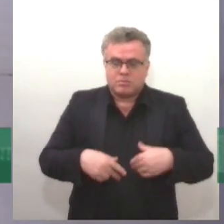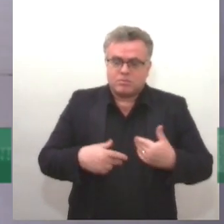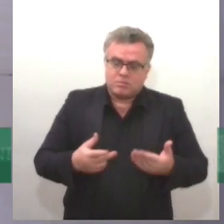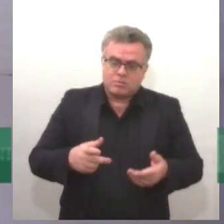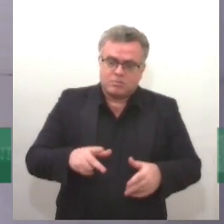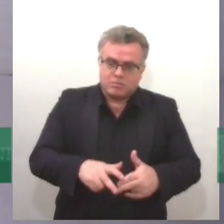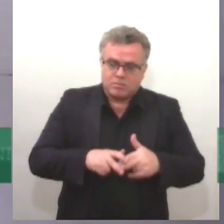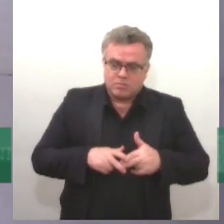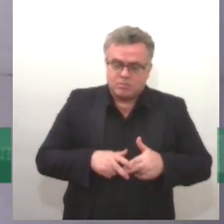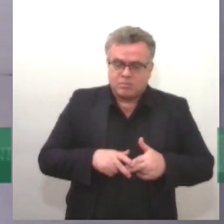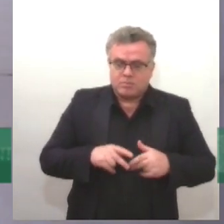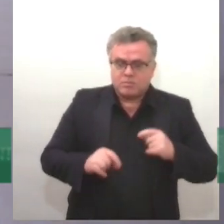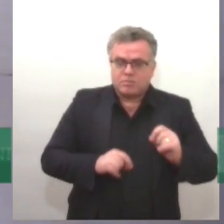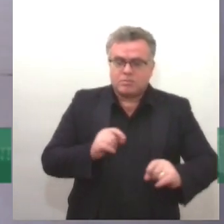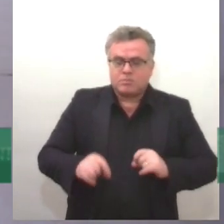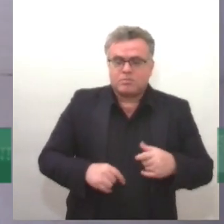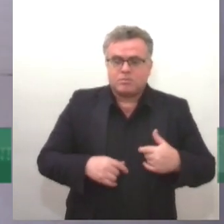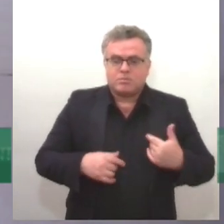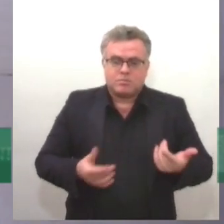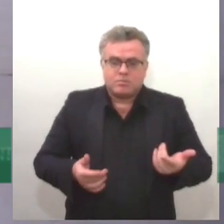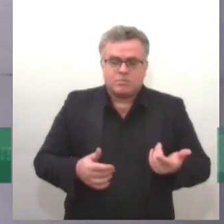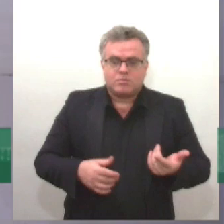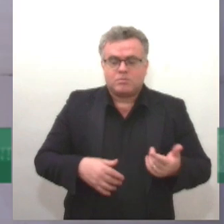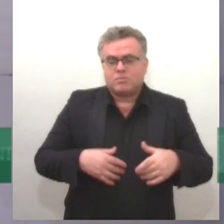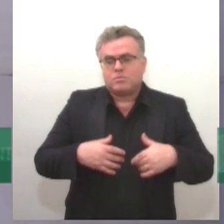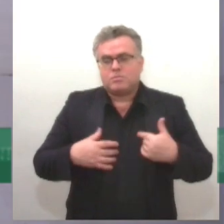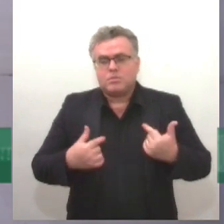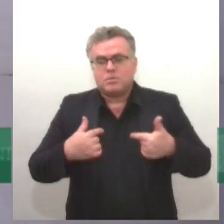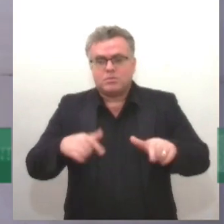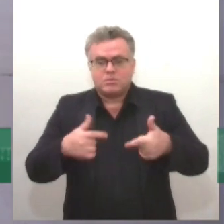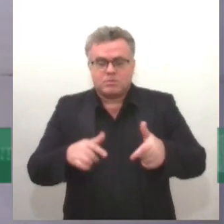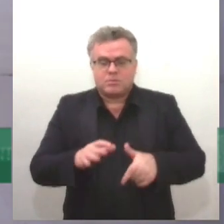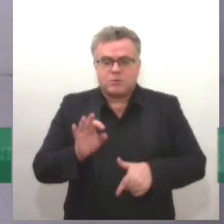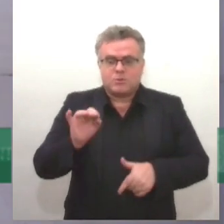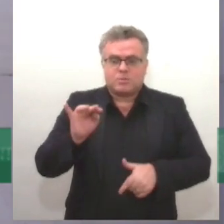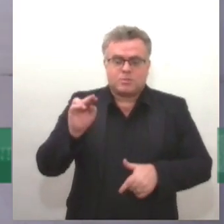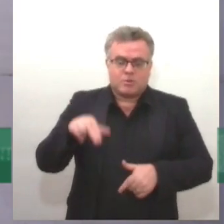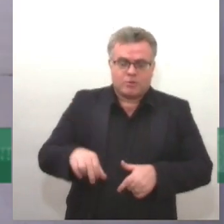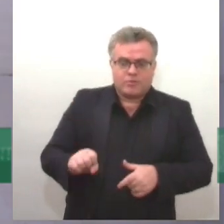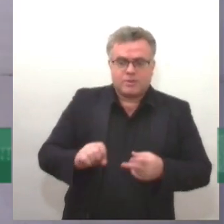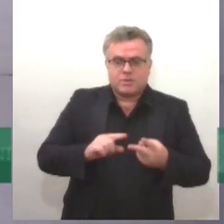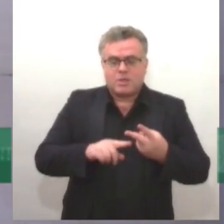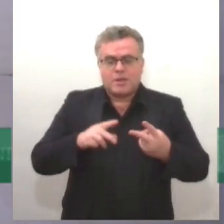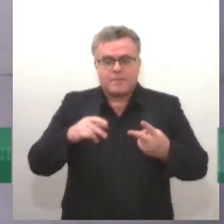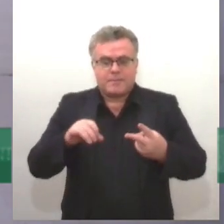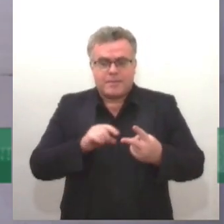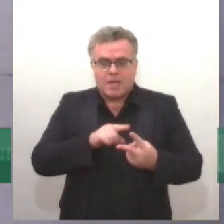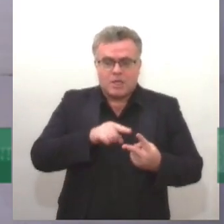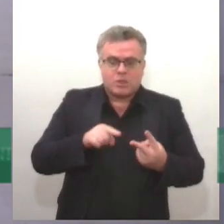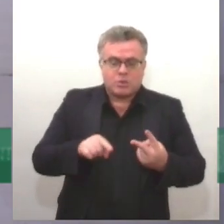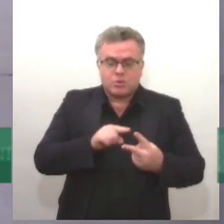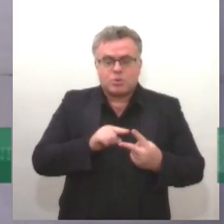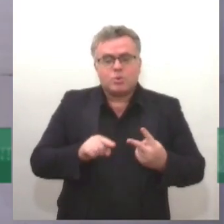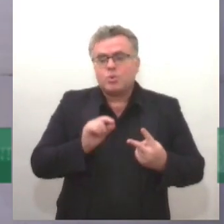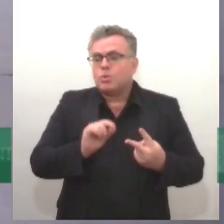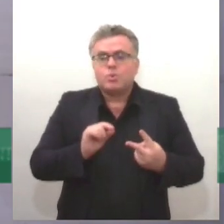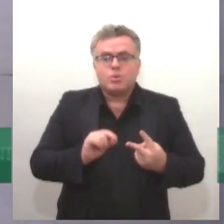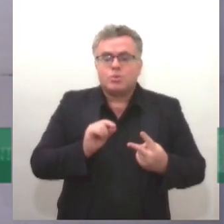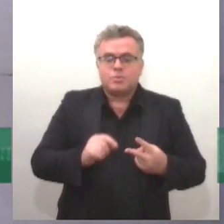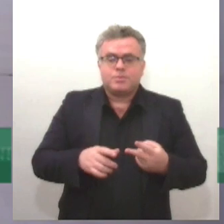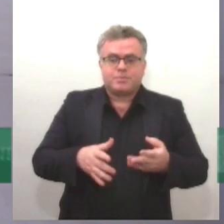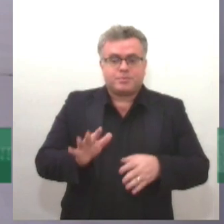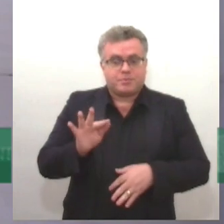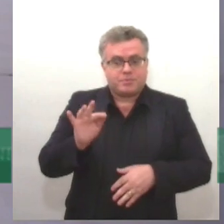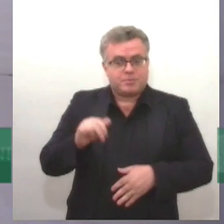que é atividade fim, o que é atividade meio. Olha, a atividade fim, vamos começar